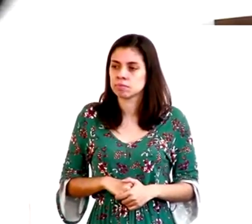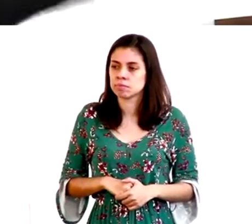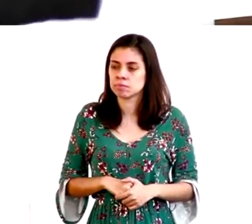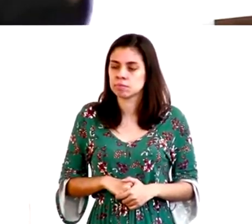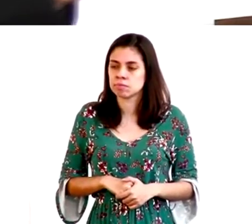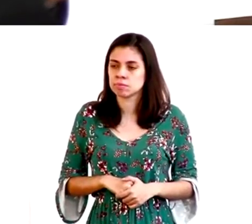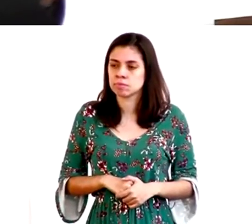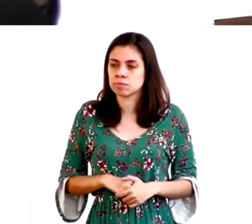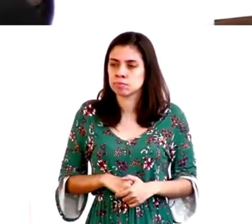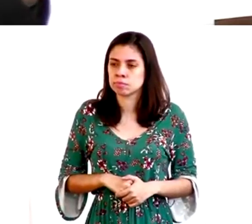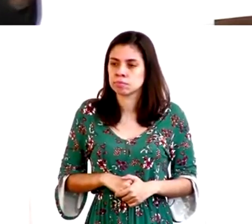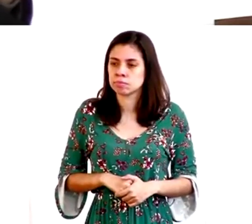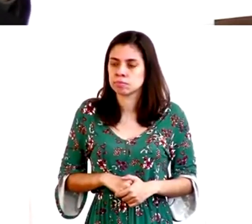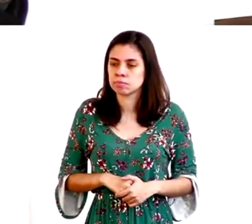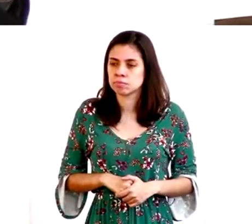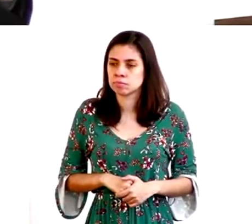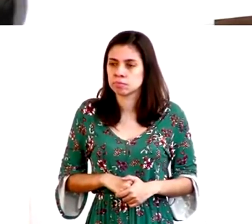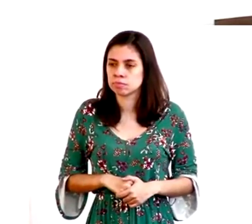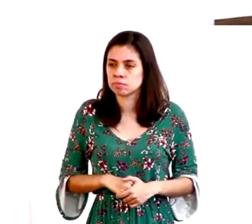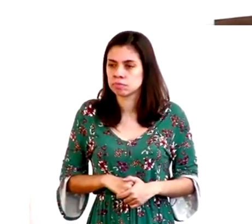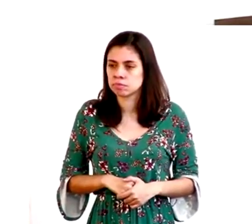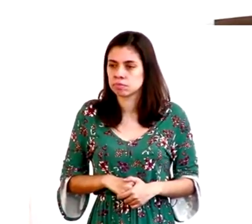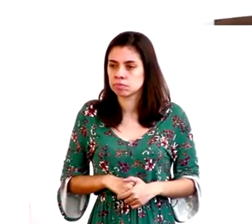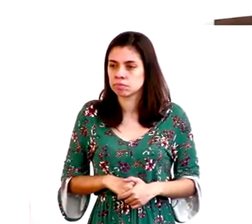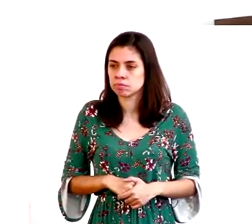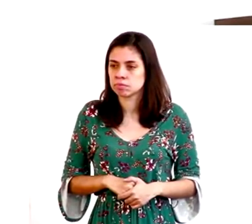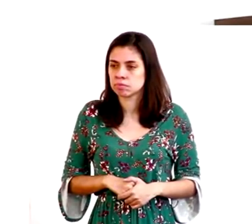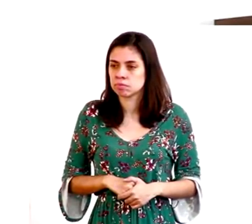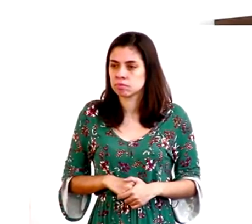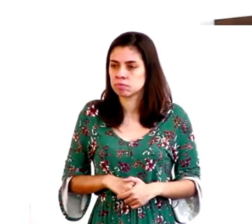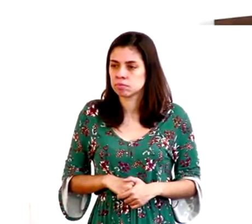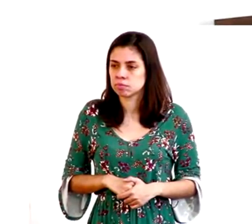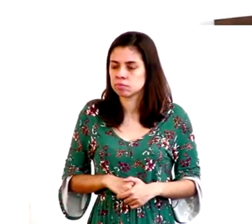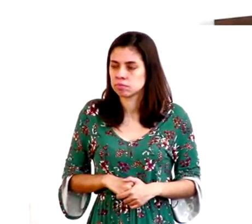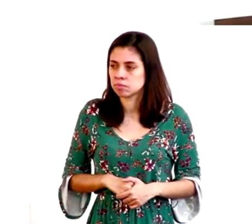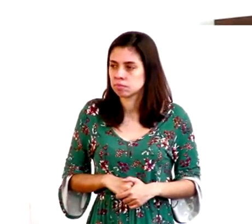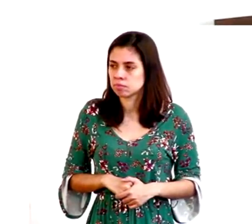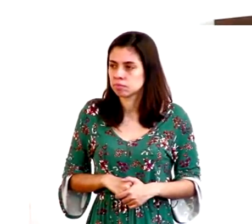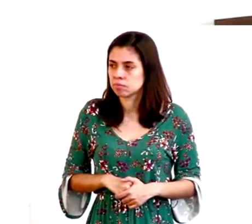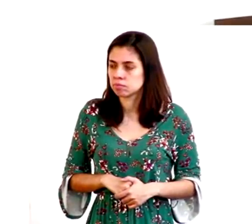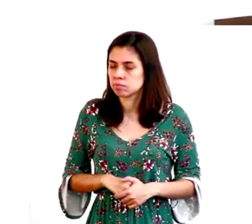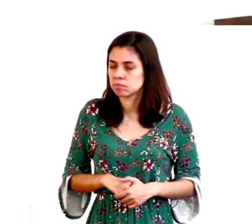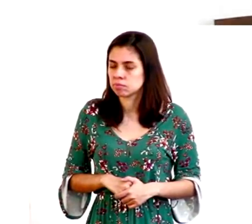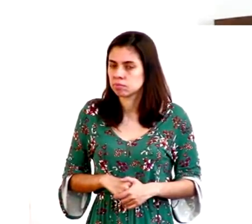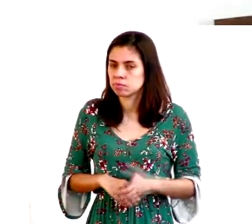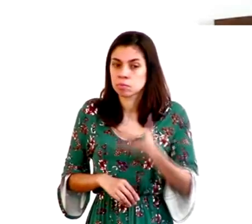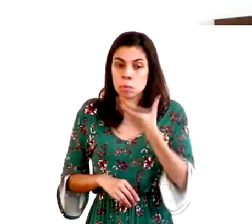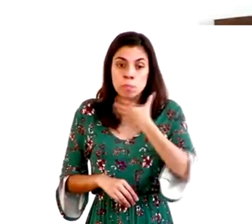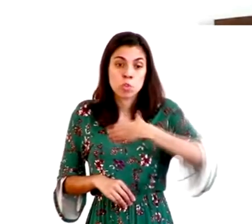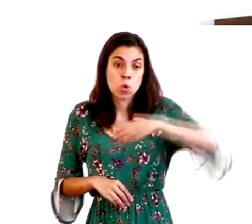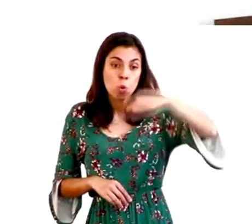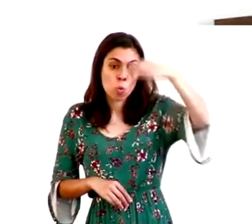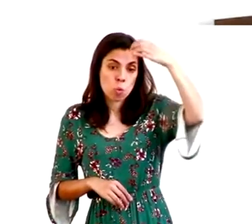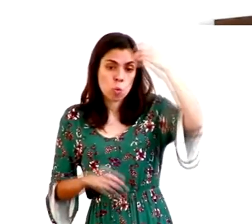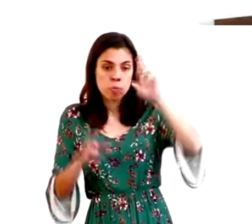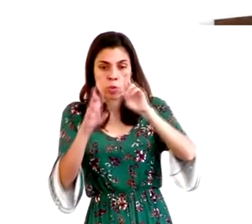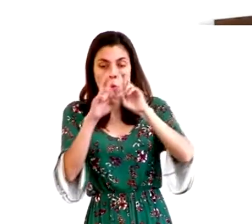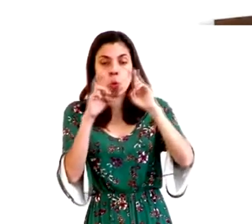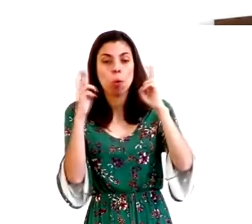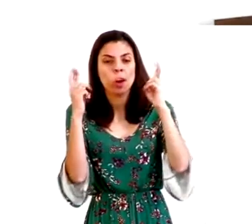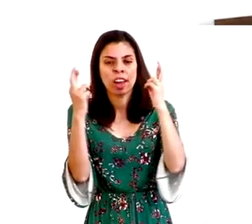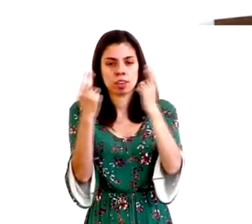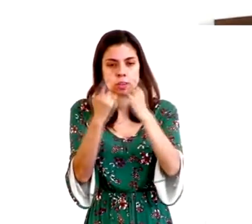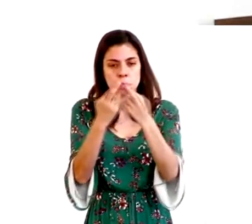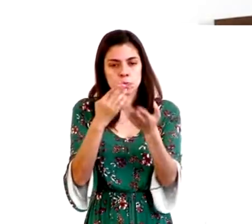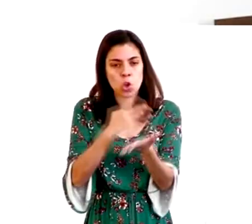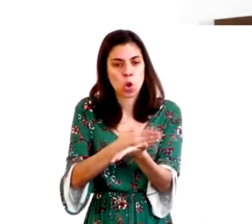apresenta um paradoxo. E o paradoxo é que o reino já está presente, o reino